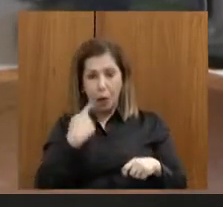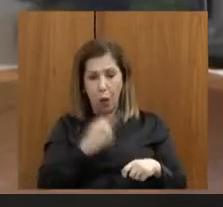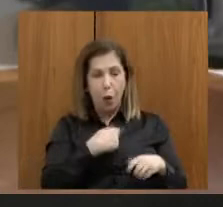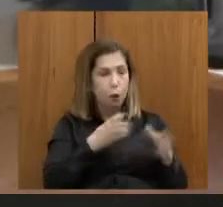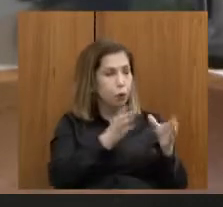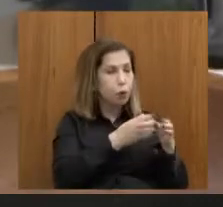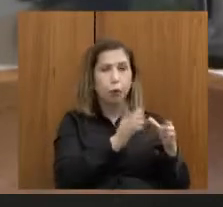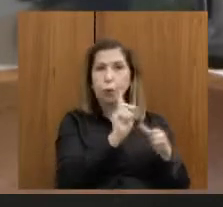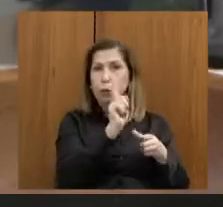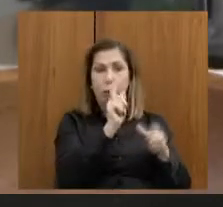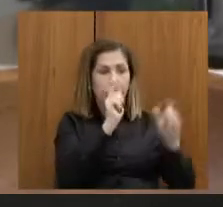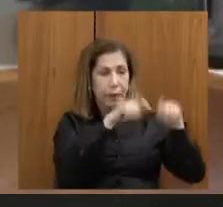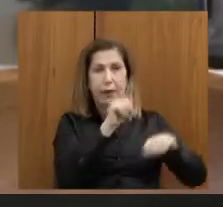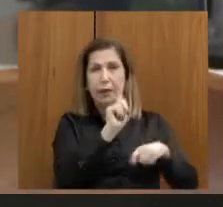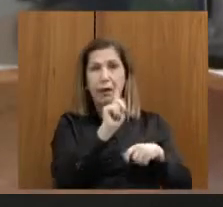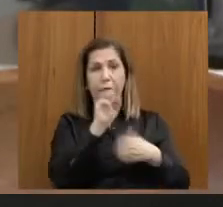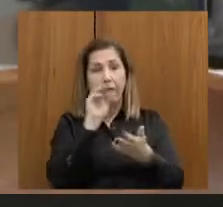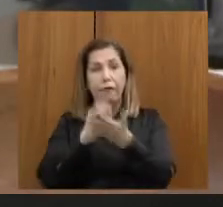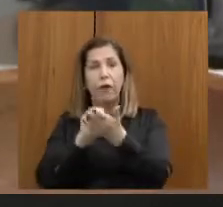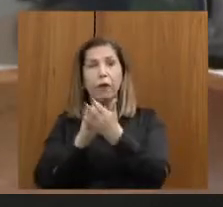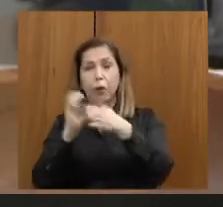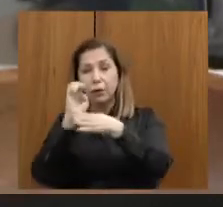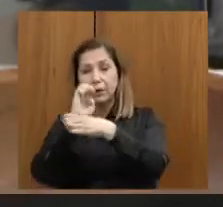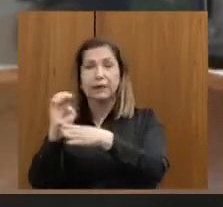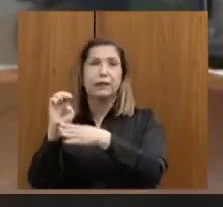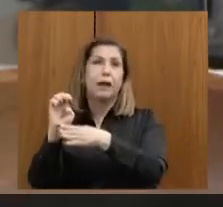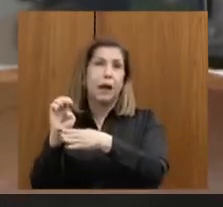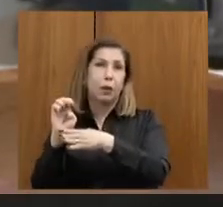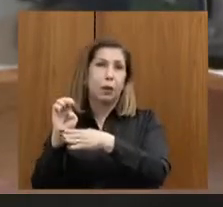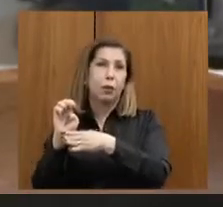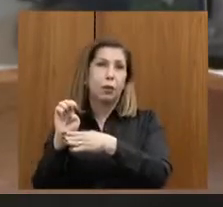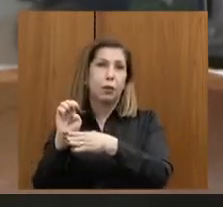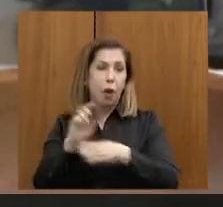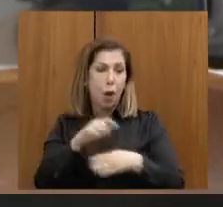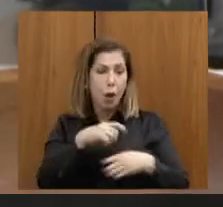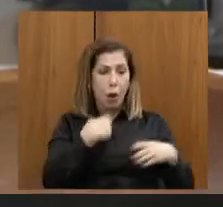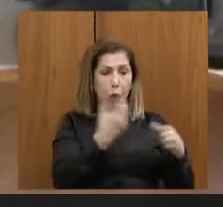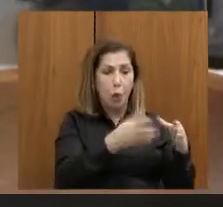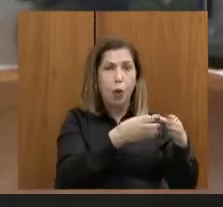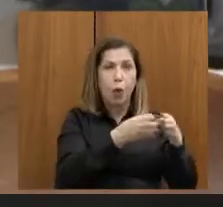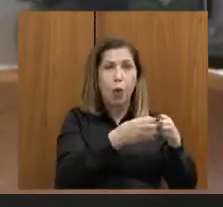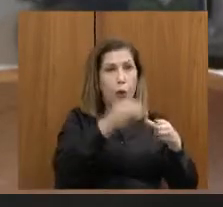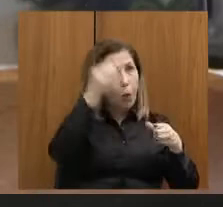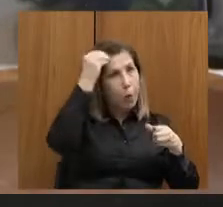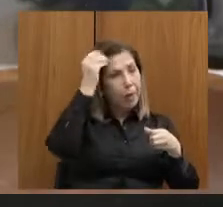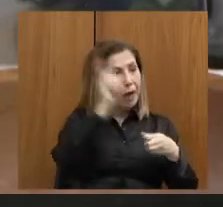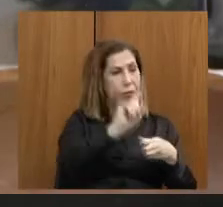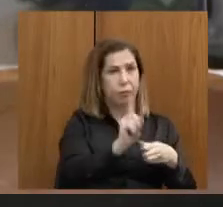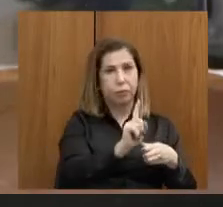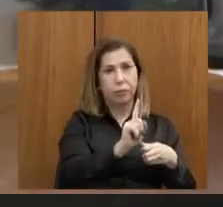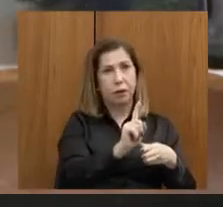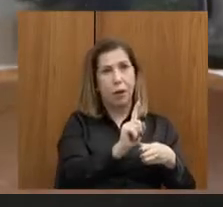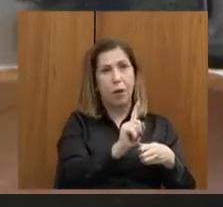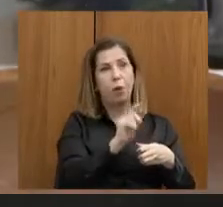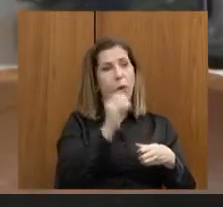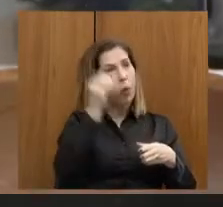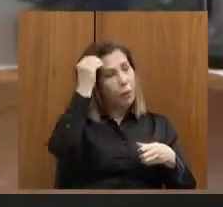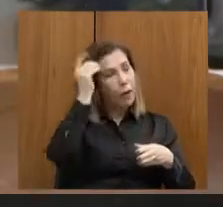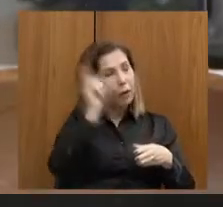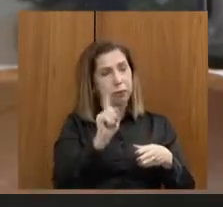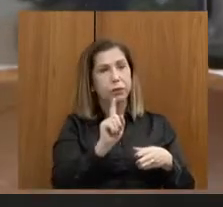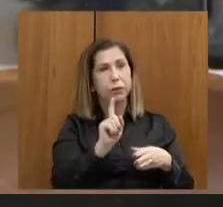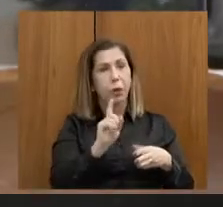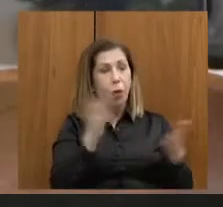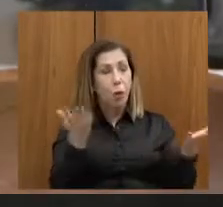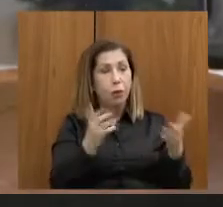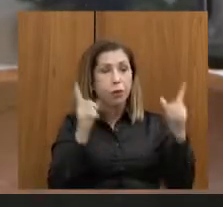PT se a gente não pode também não sente culpado de ter perdido um recurso tão importante e necessário no momento que nós